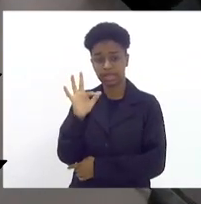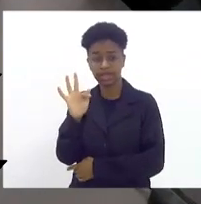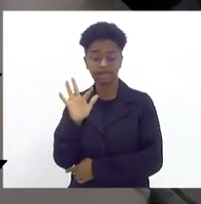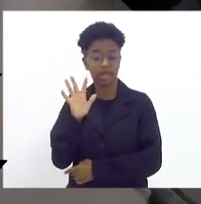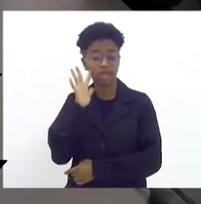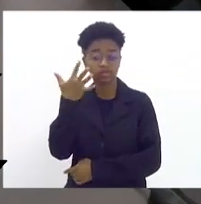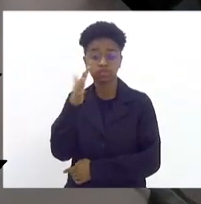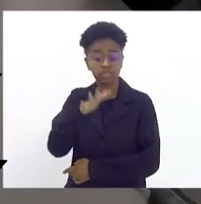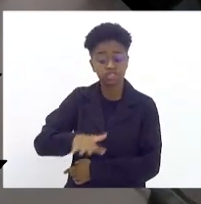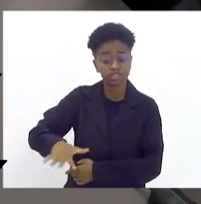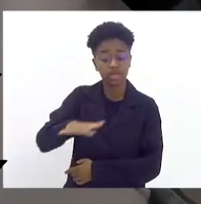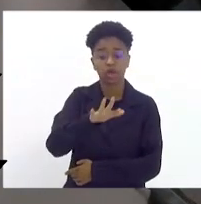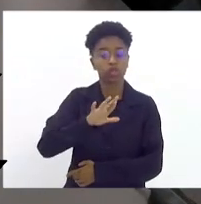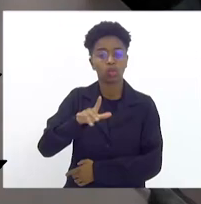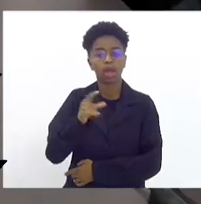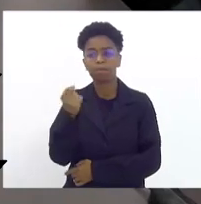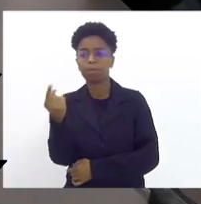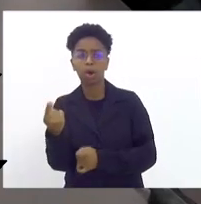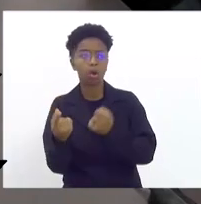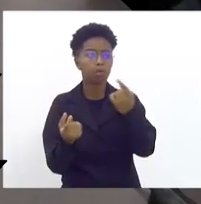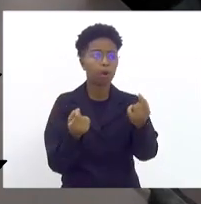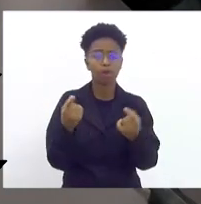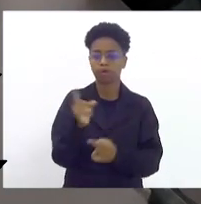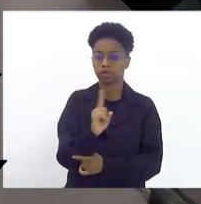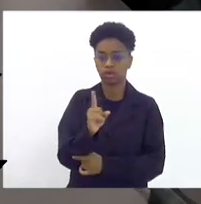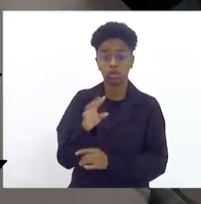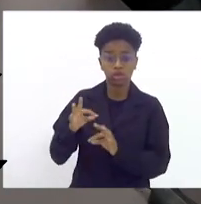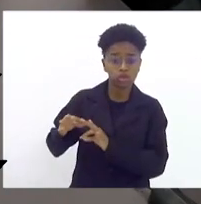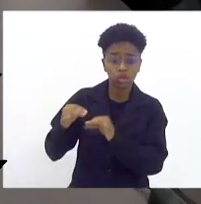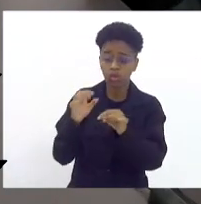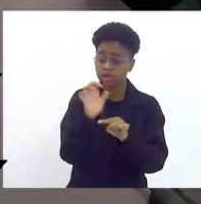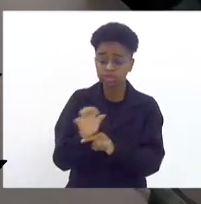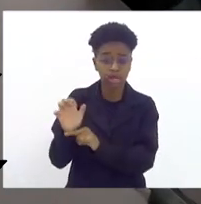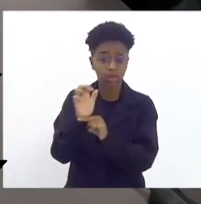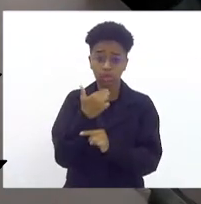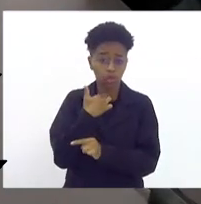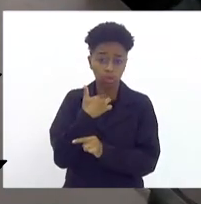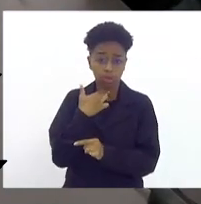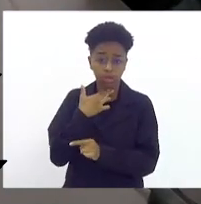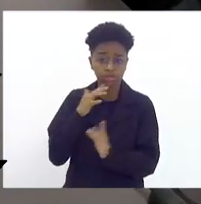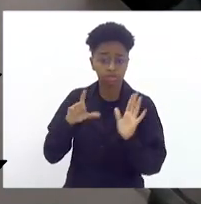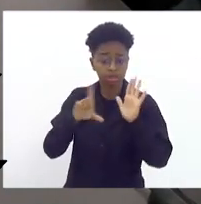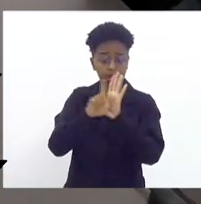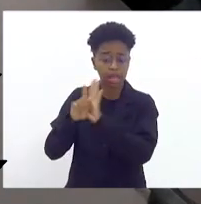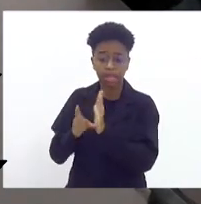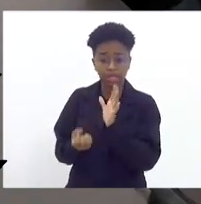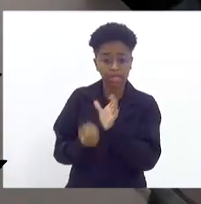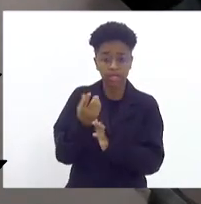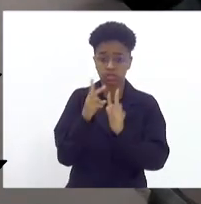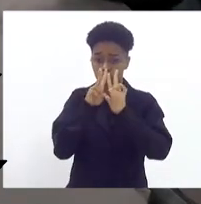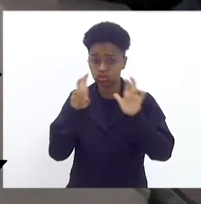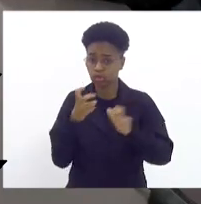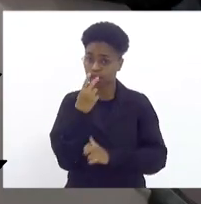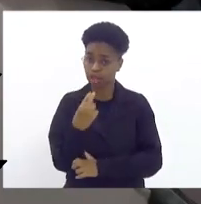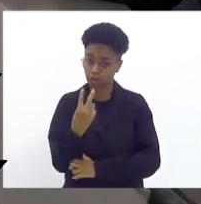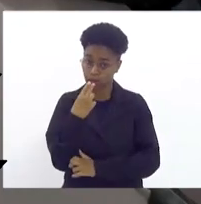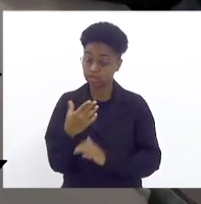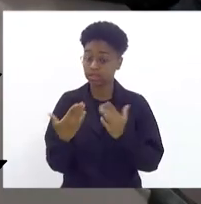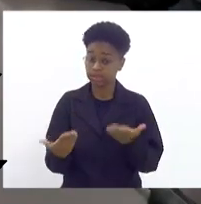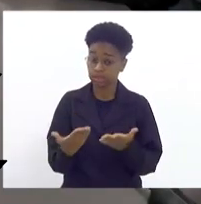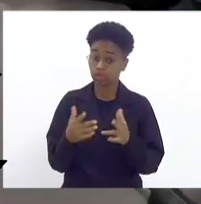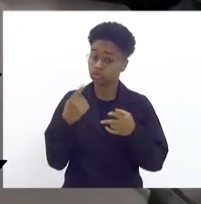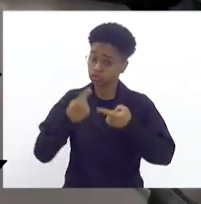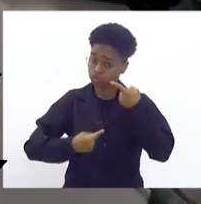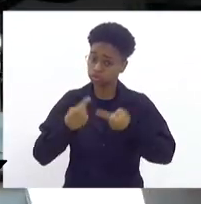é no caso específico, ela diz que os estados não devem legislar sobre linguagem. Então, a discussão do mérito